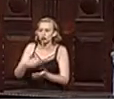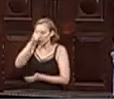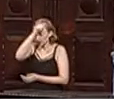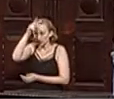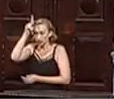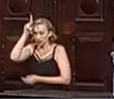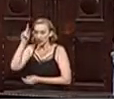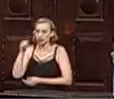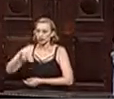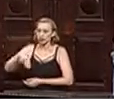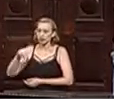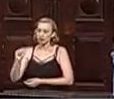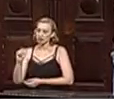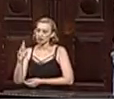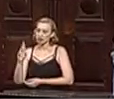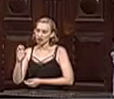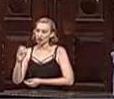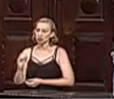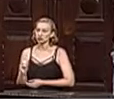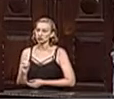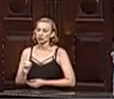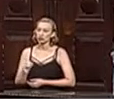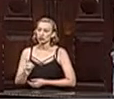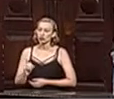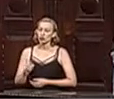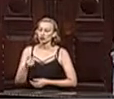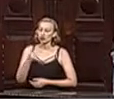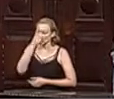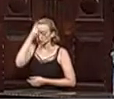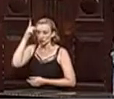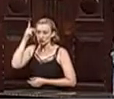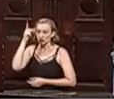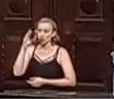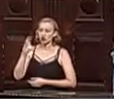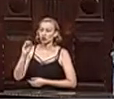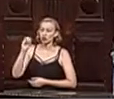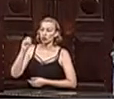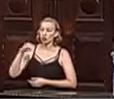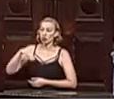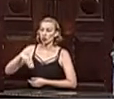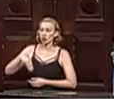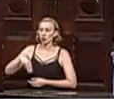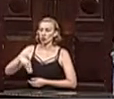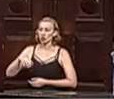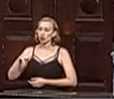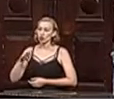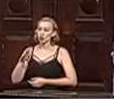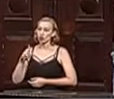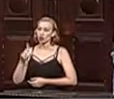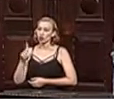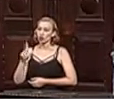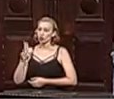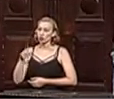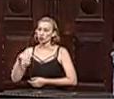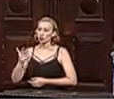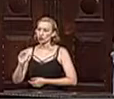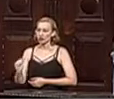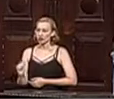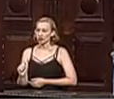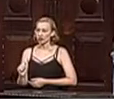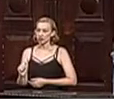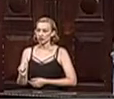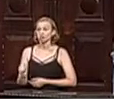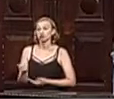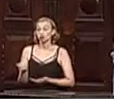Crivella com os servidores da Conlurb, que num primeiro momento ele cumpriu, nomeando um servidor de carreira, depois de muitos anos,